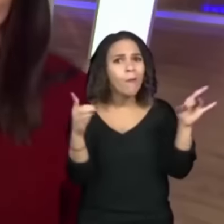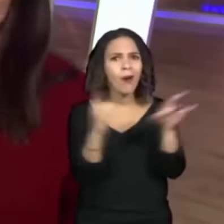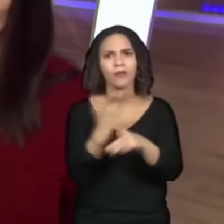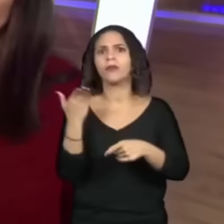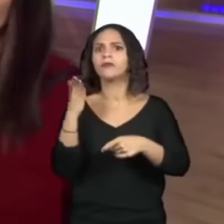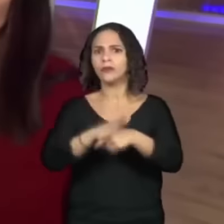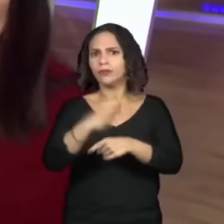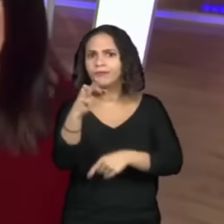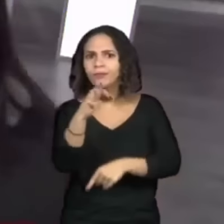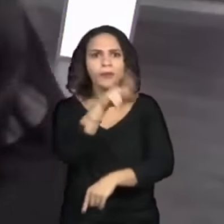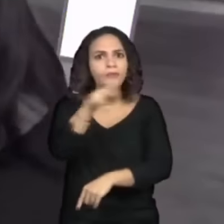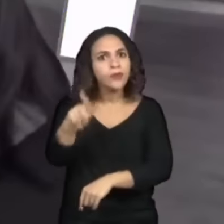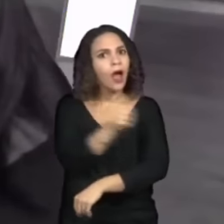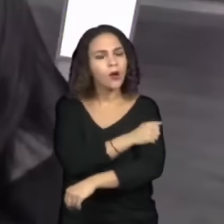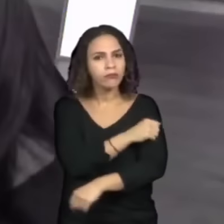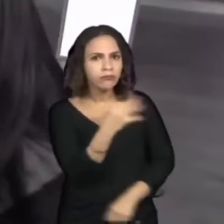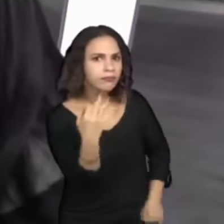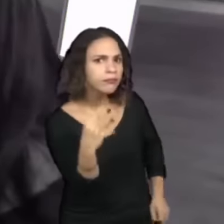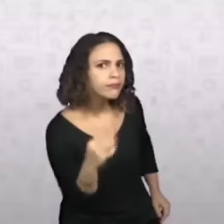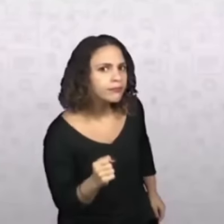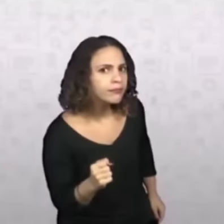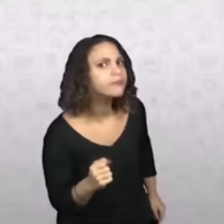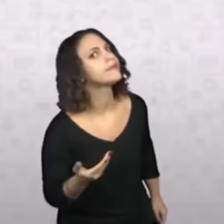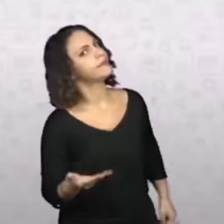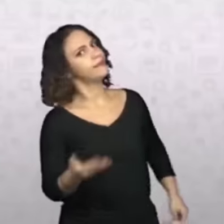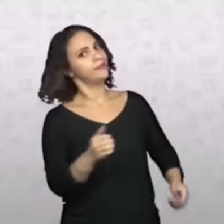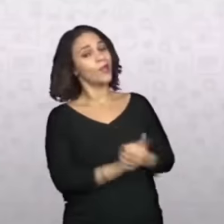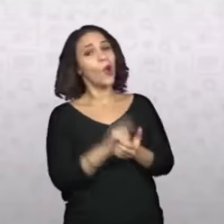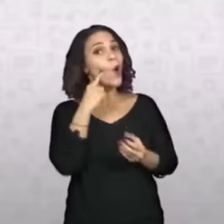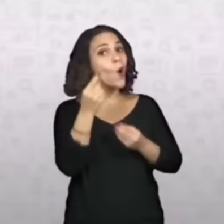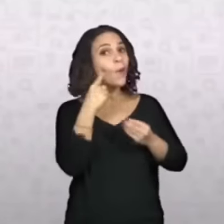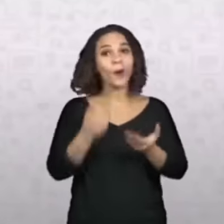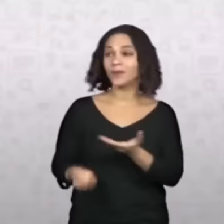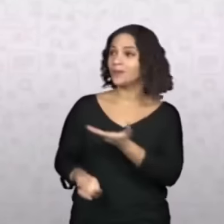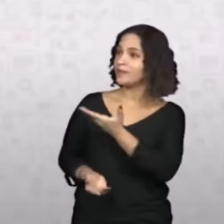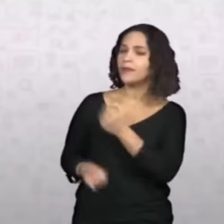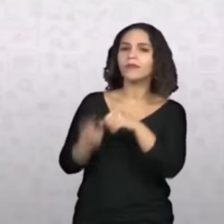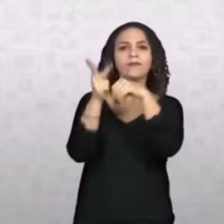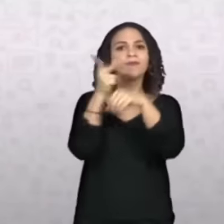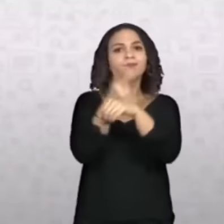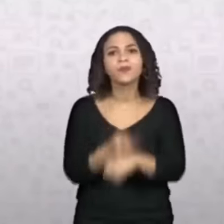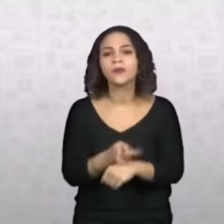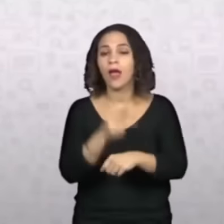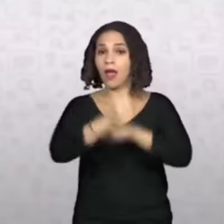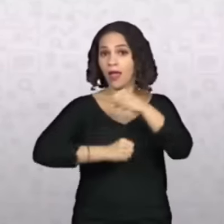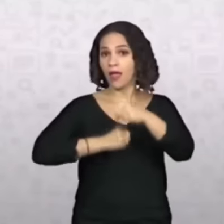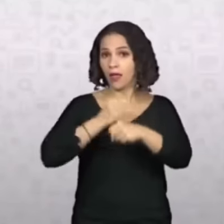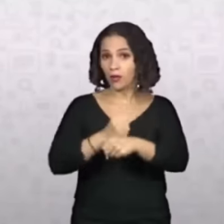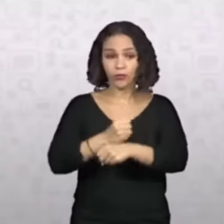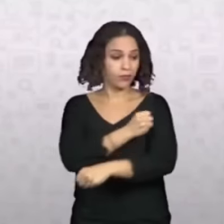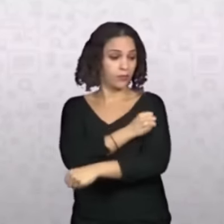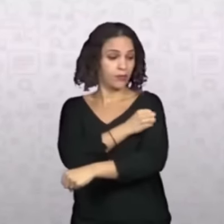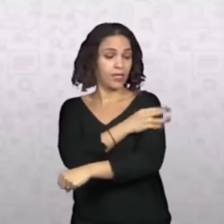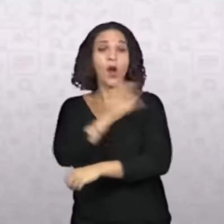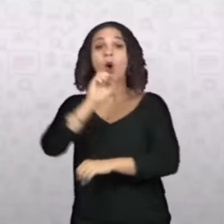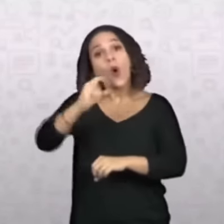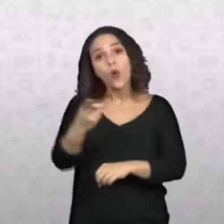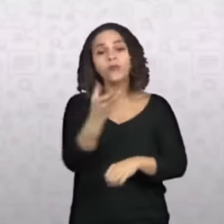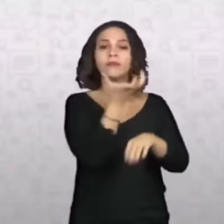ajuda para alunos e professores. É ou não é? Olha só, lá você faz a busca do material por ano, por série ou